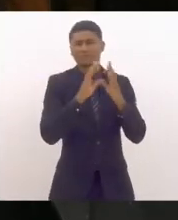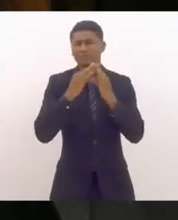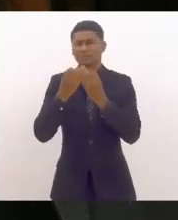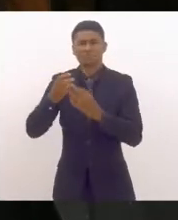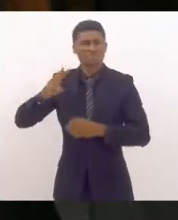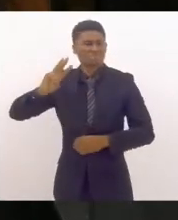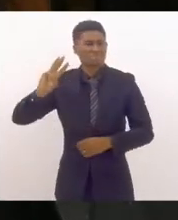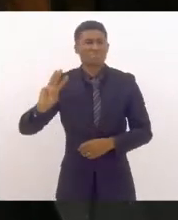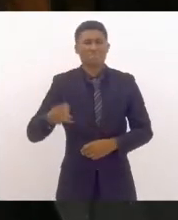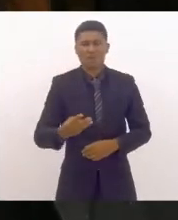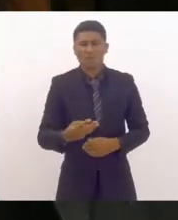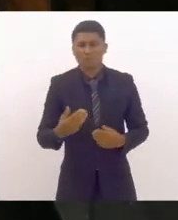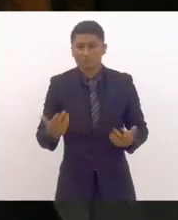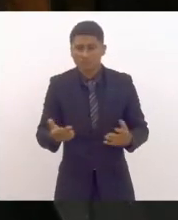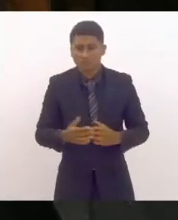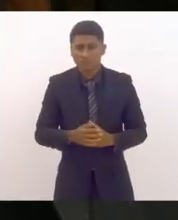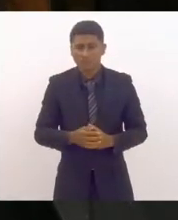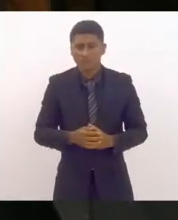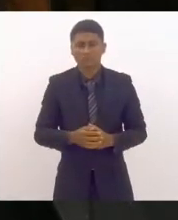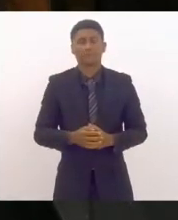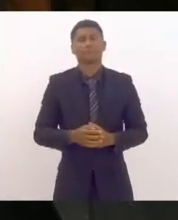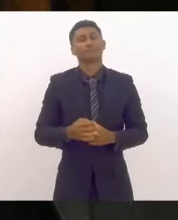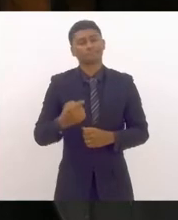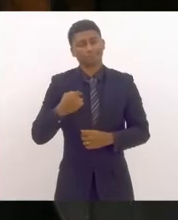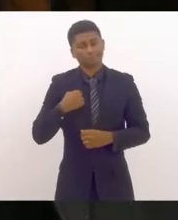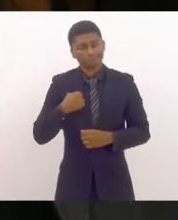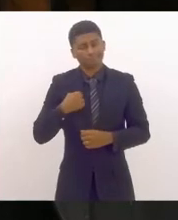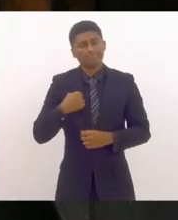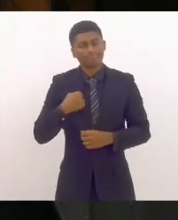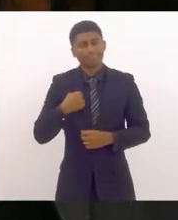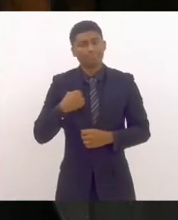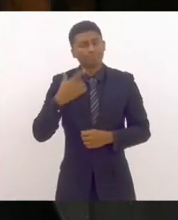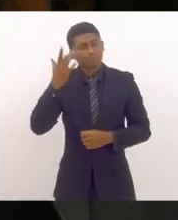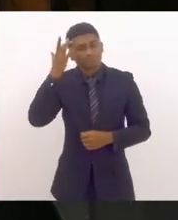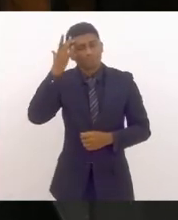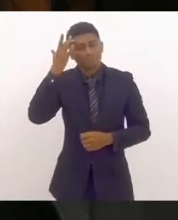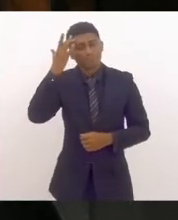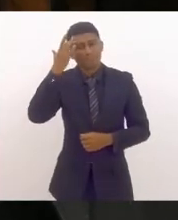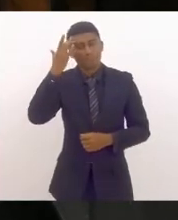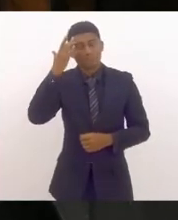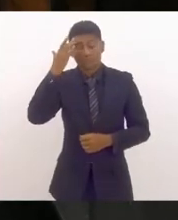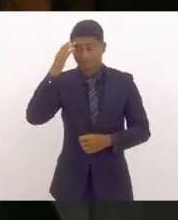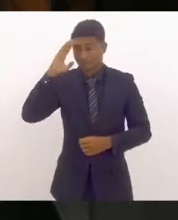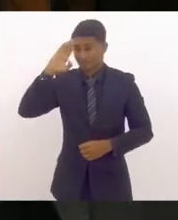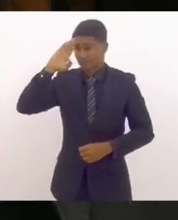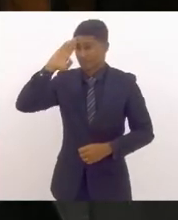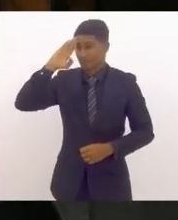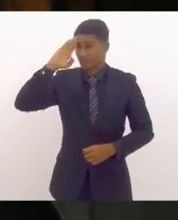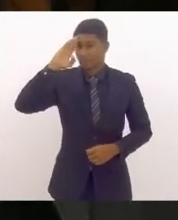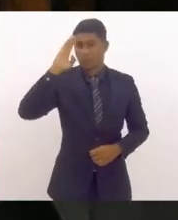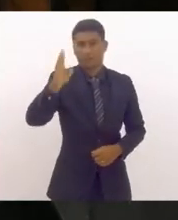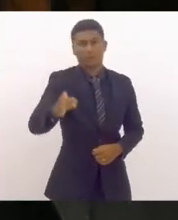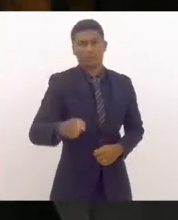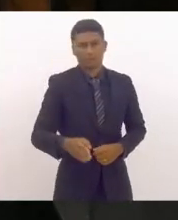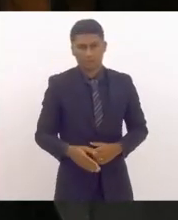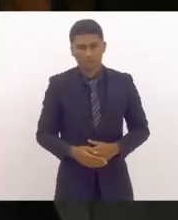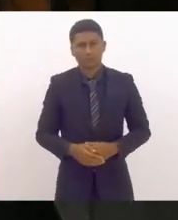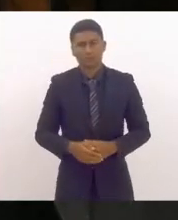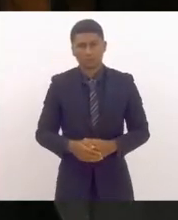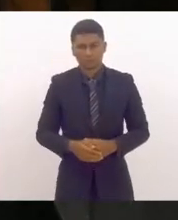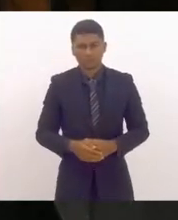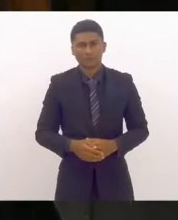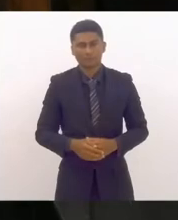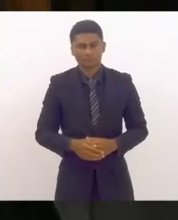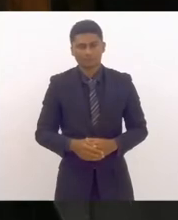para acreditar que esse é um Essa é de passa Malafaia uma prioridade magia de urgente urgentíssima